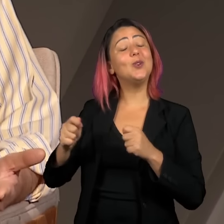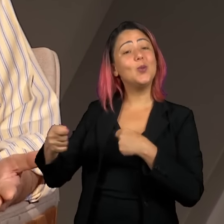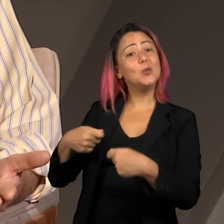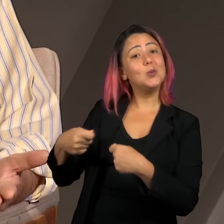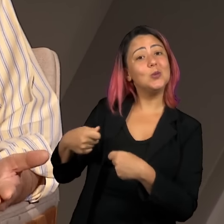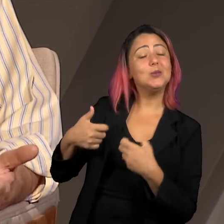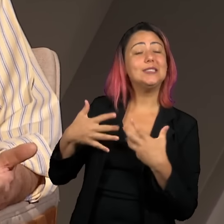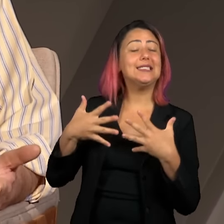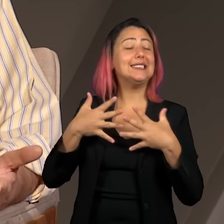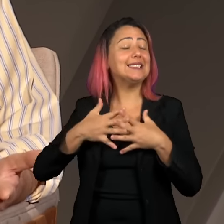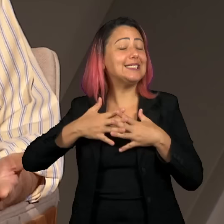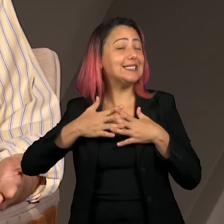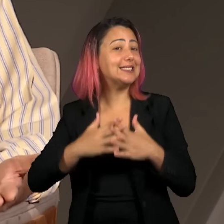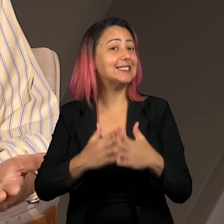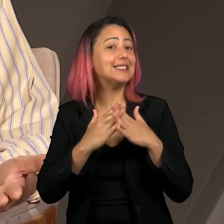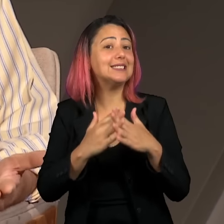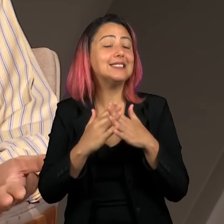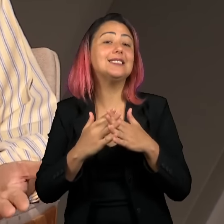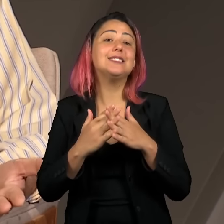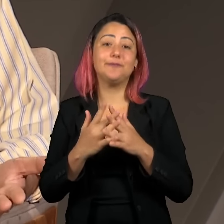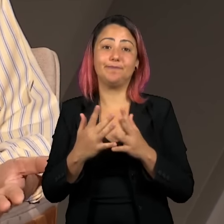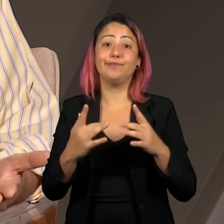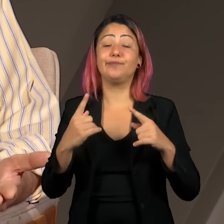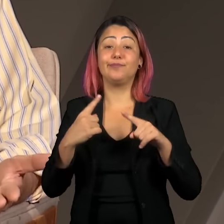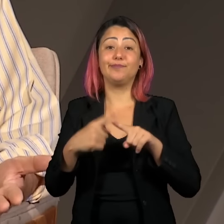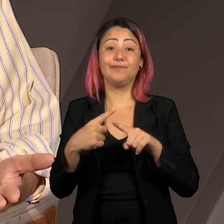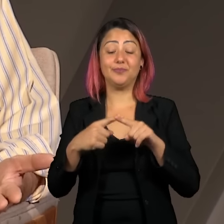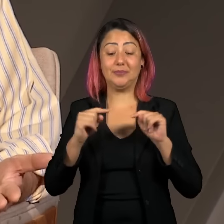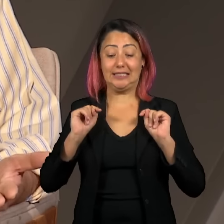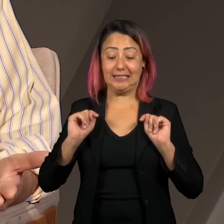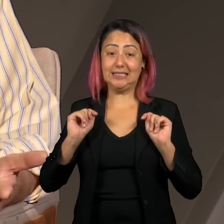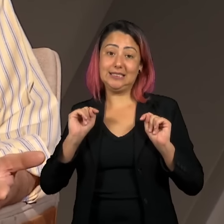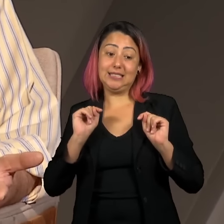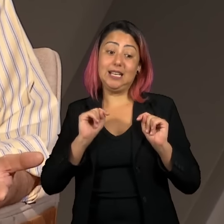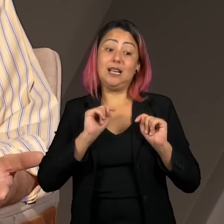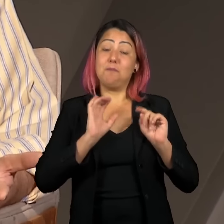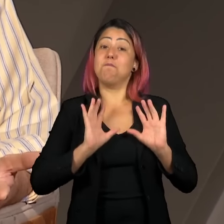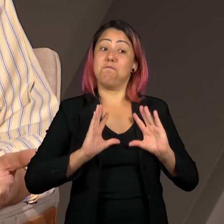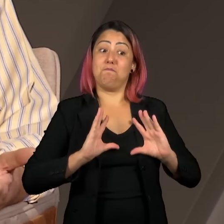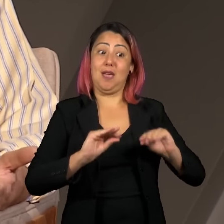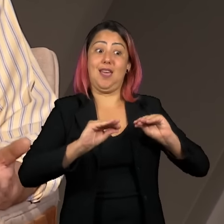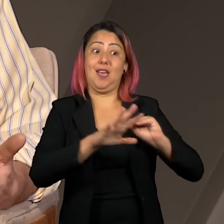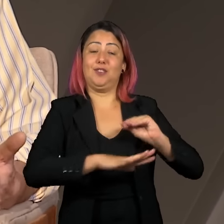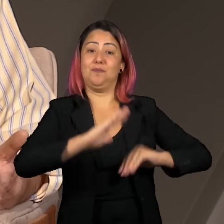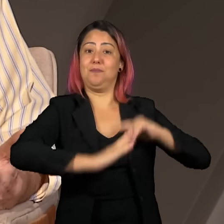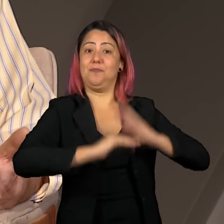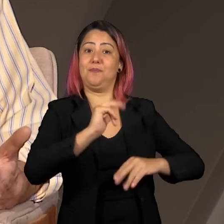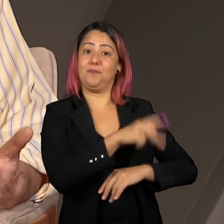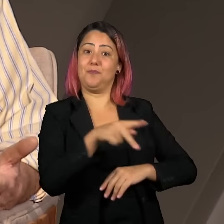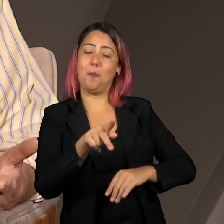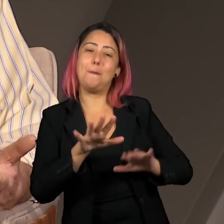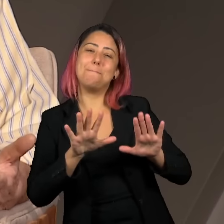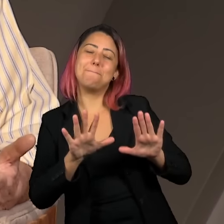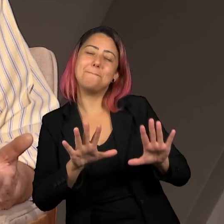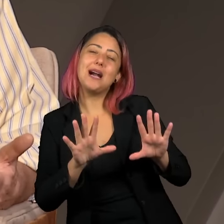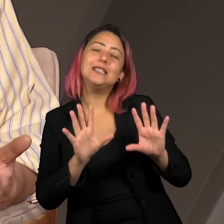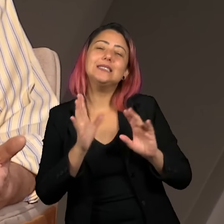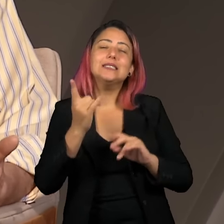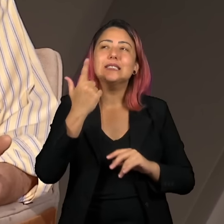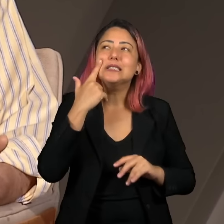muito muito complicada porque você tá mexendo na verdade no bolso do professor e aí como é que a gente passa